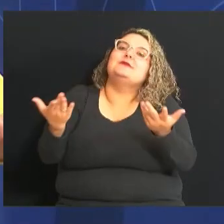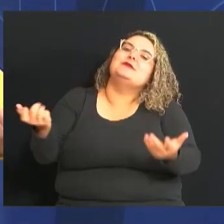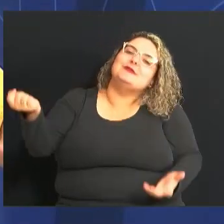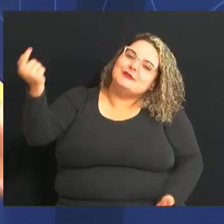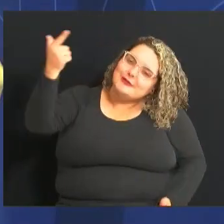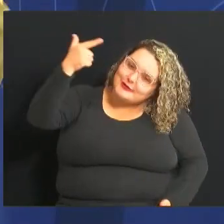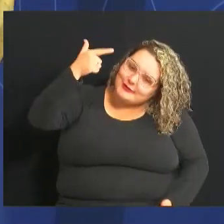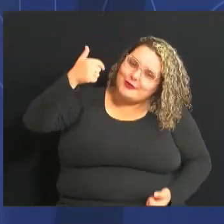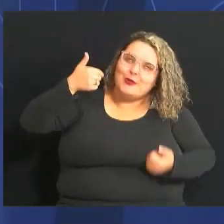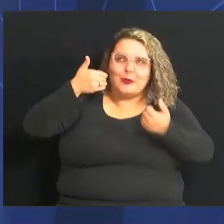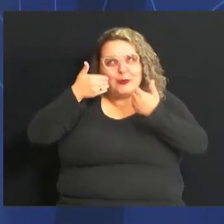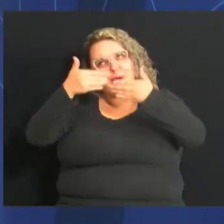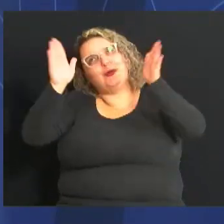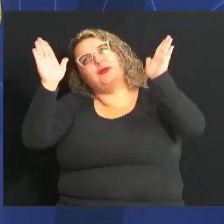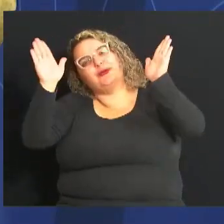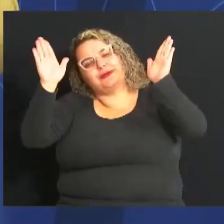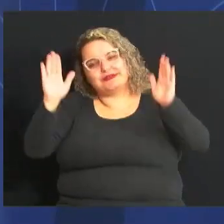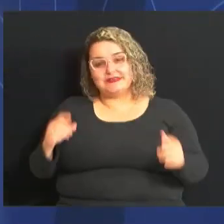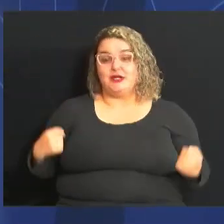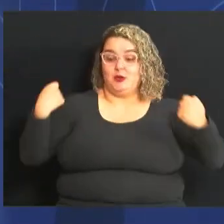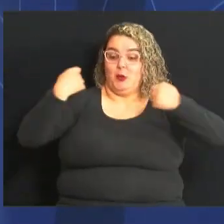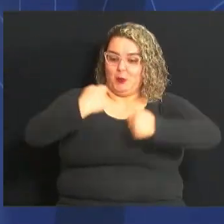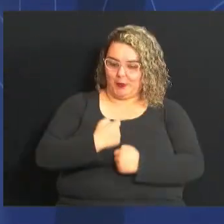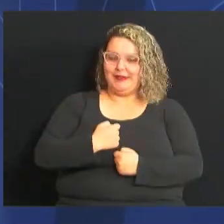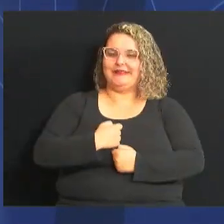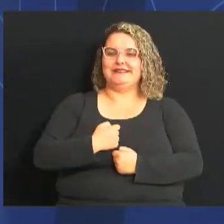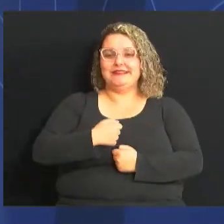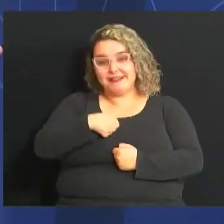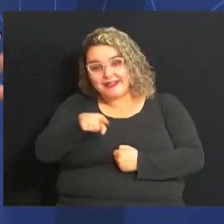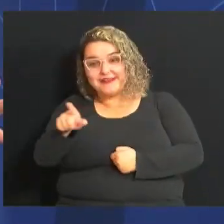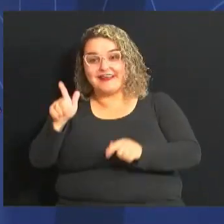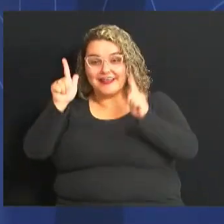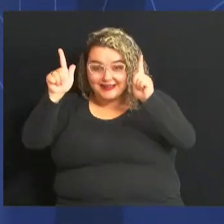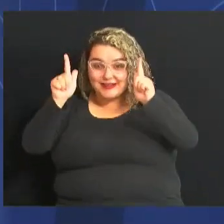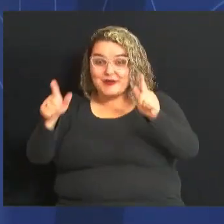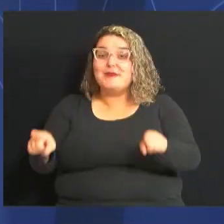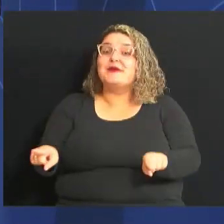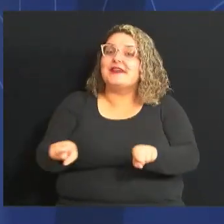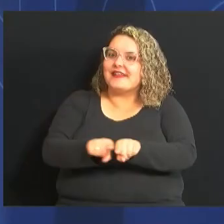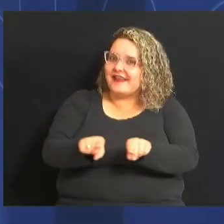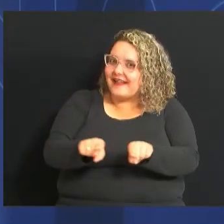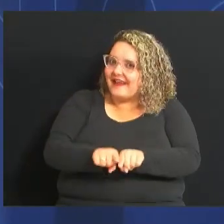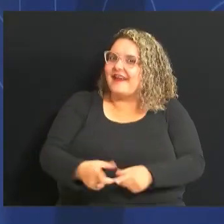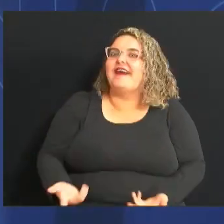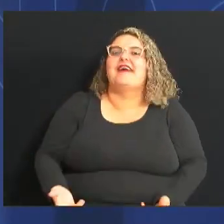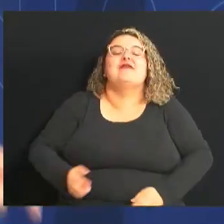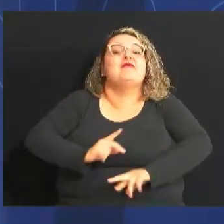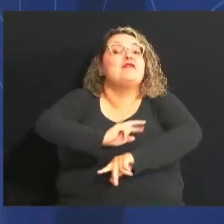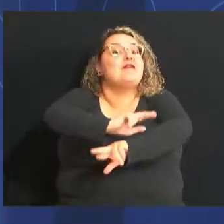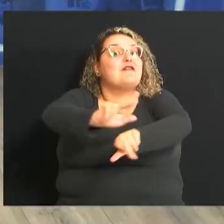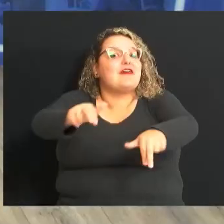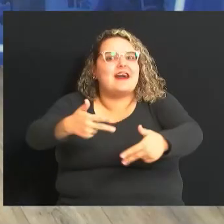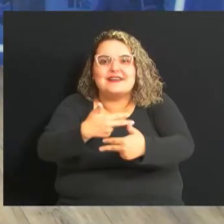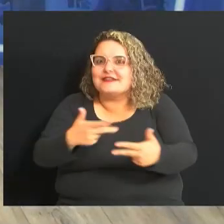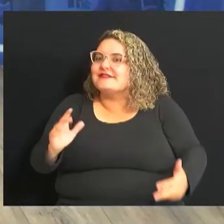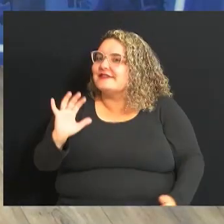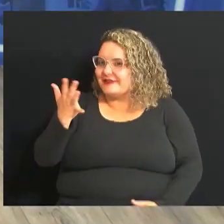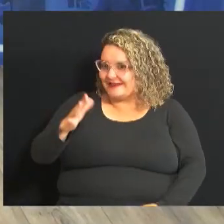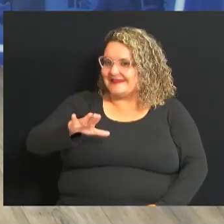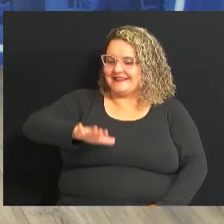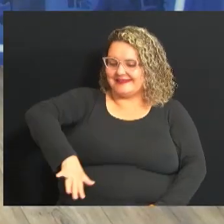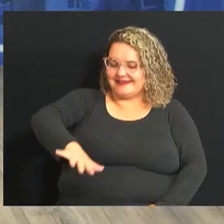tempo aberto. Então coloca um casaco e vá curtir, porque tem muitas atrações aqui em Campinas e região que